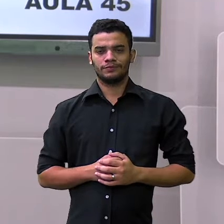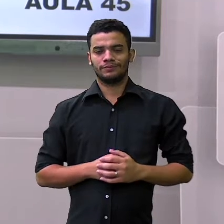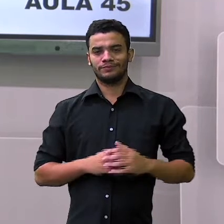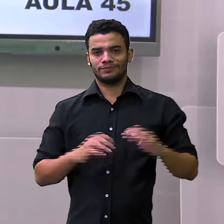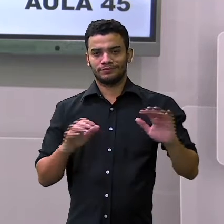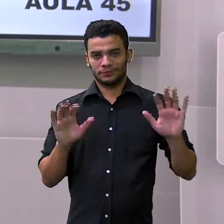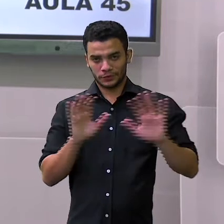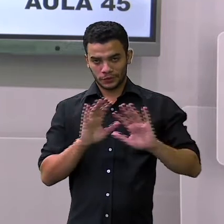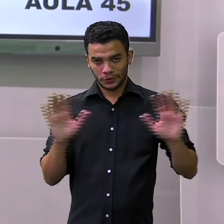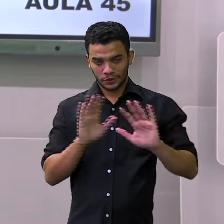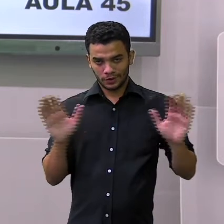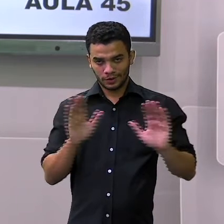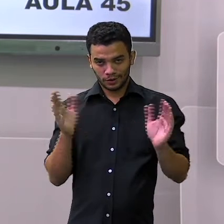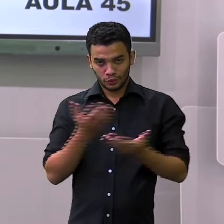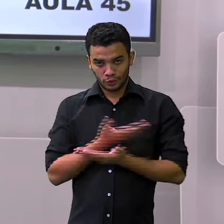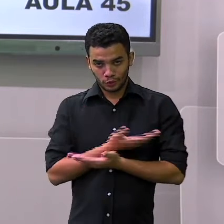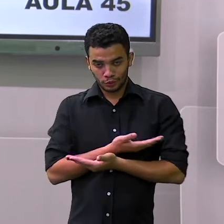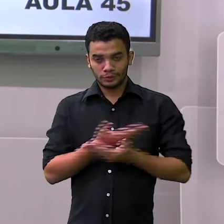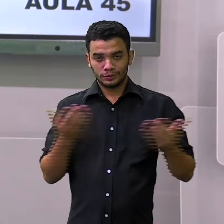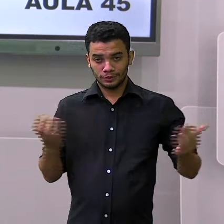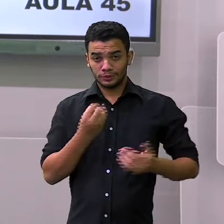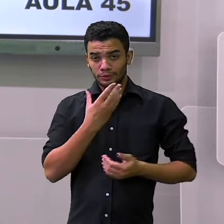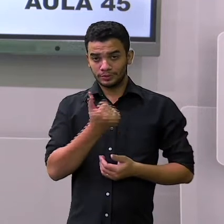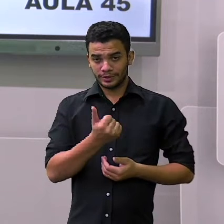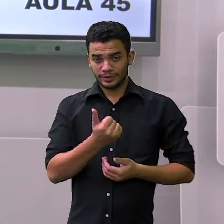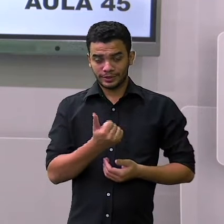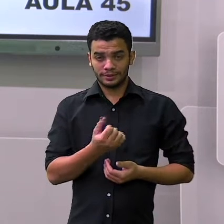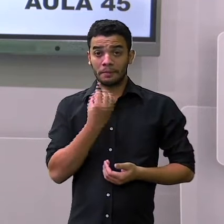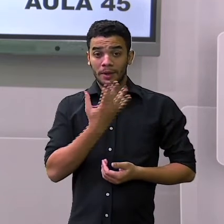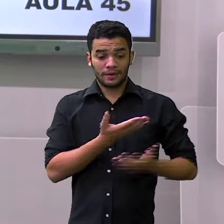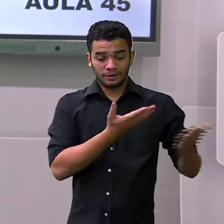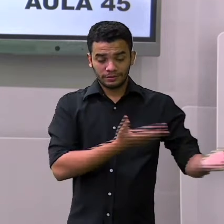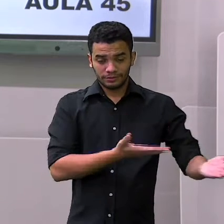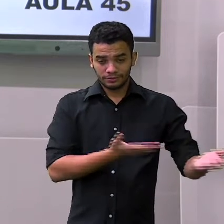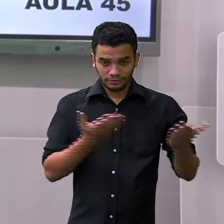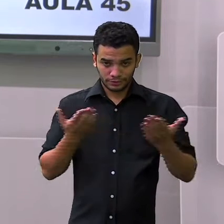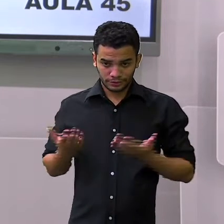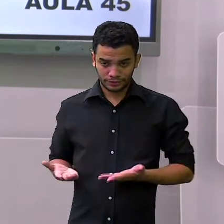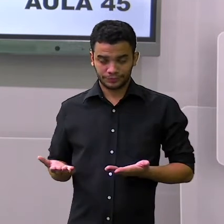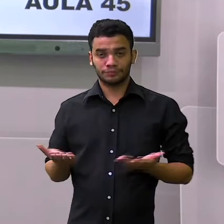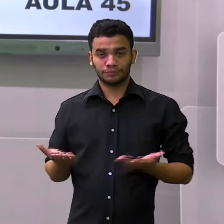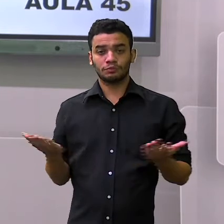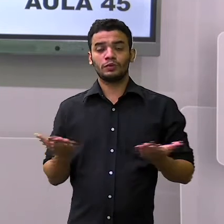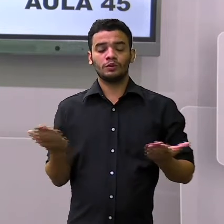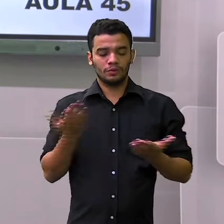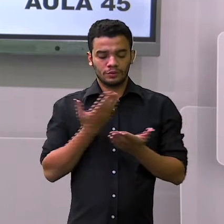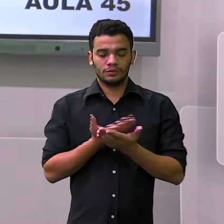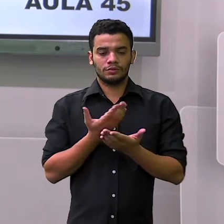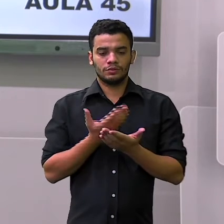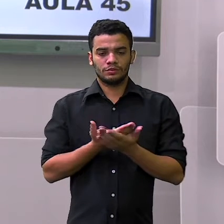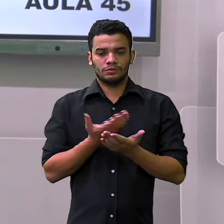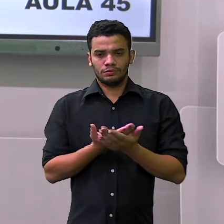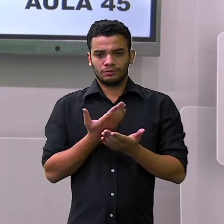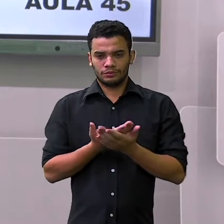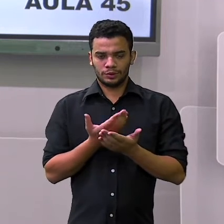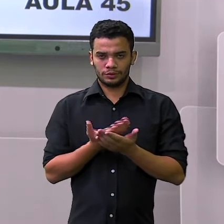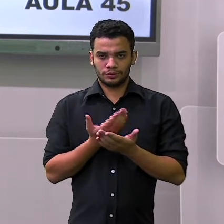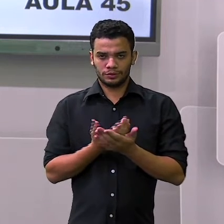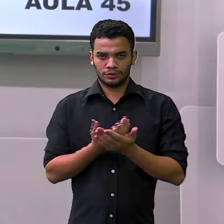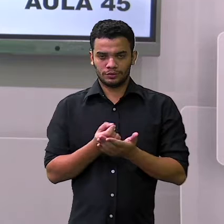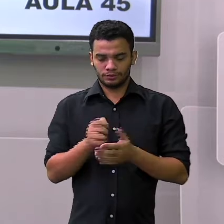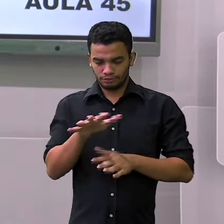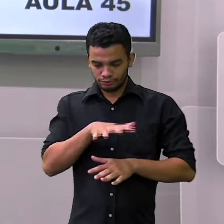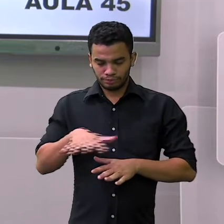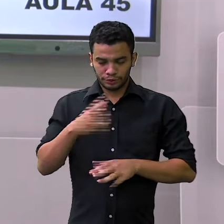Seja muito bem-vindo, querido estudante. Nós vamos hoje juntos estudar o componente curricular de matemática. Eu sou